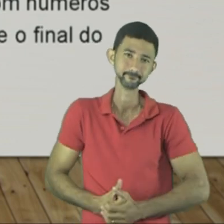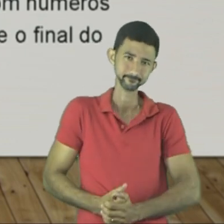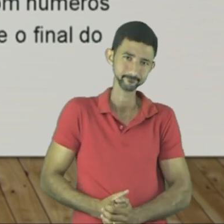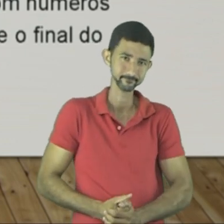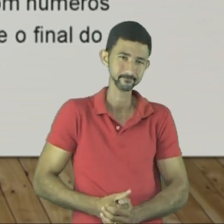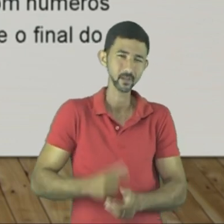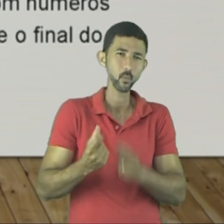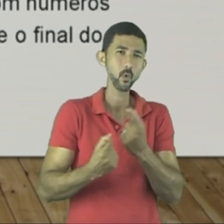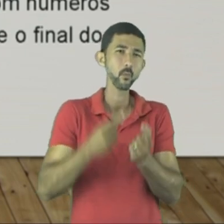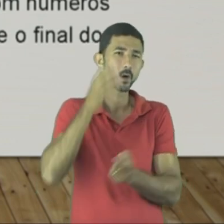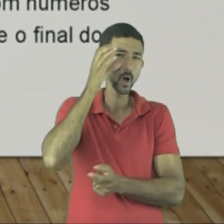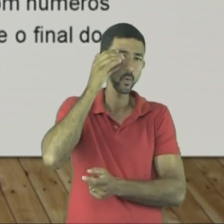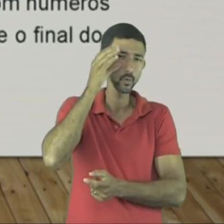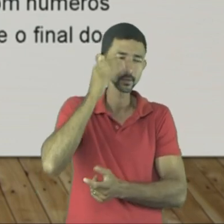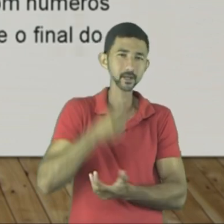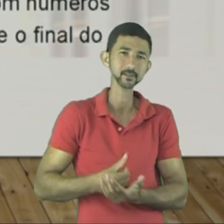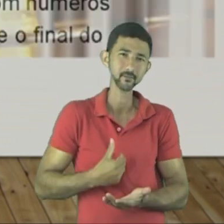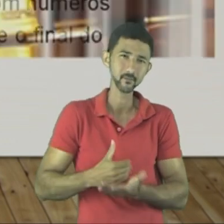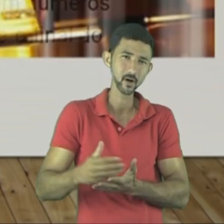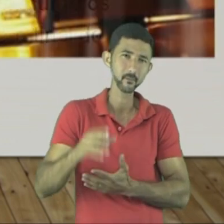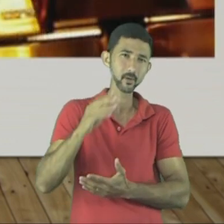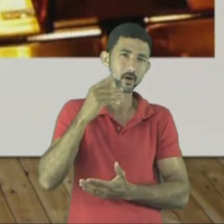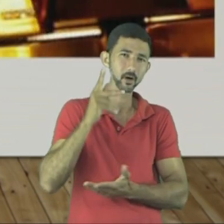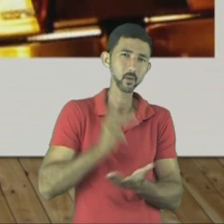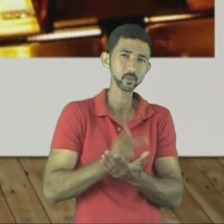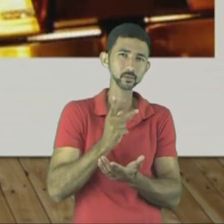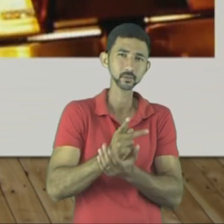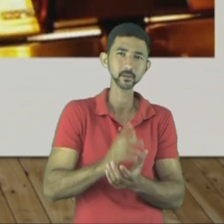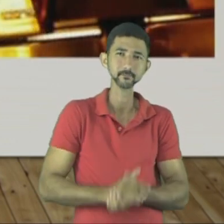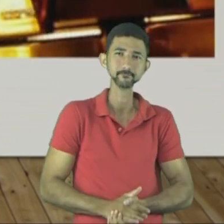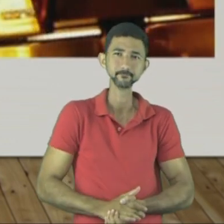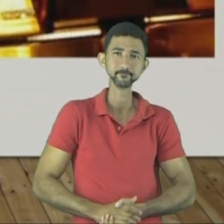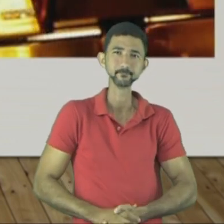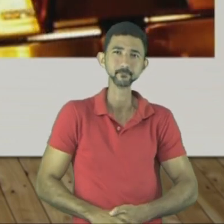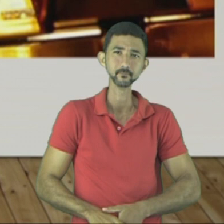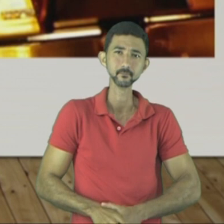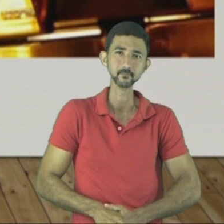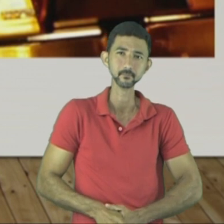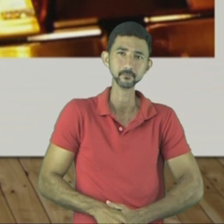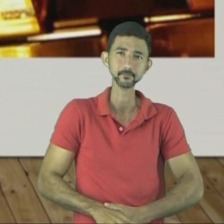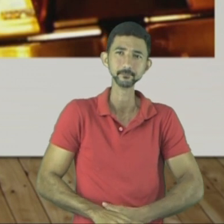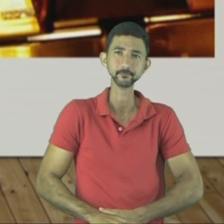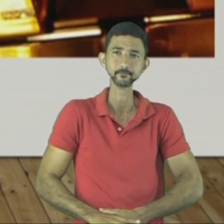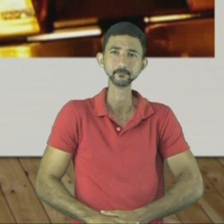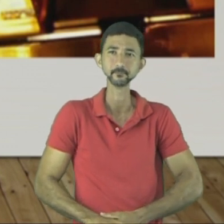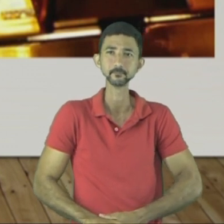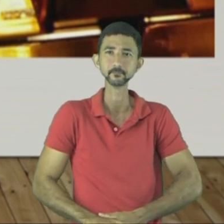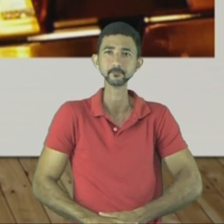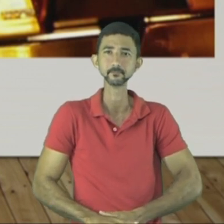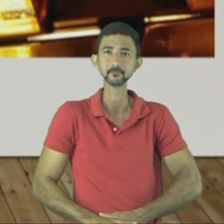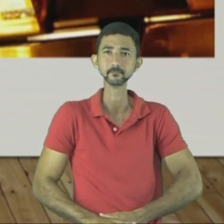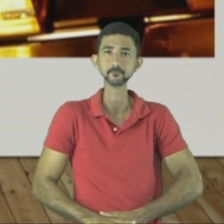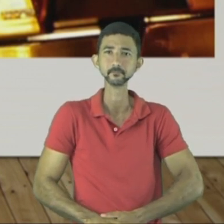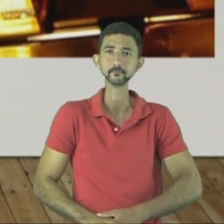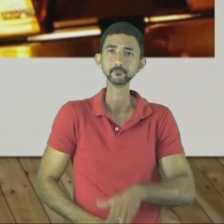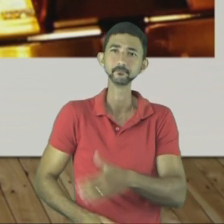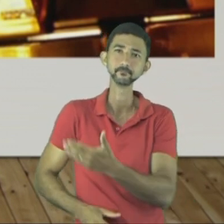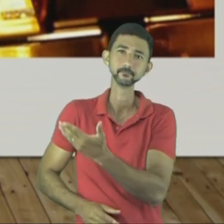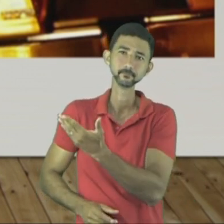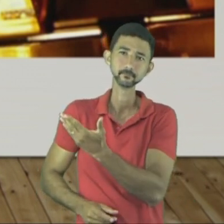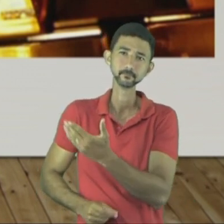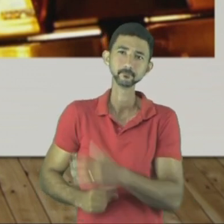tá? E dando continuidade, vou trazer algo bem interessante aqui para vocês, ó, chamado, outra palavra,